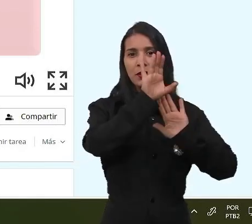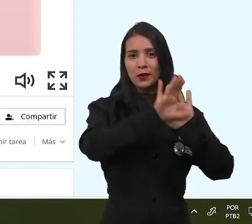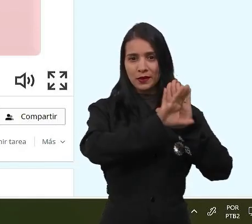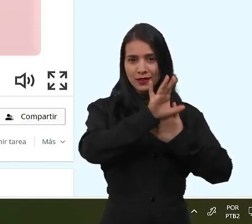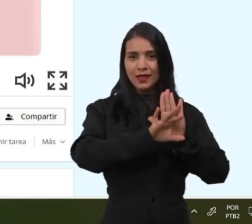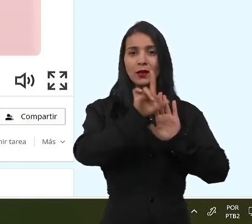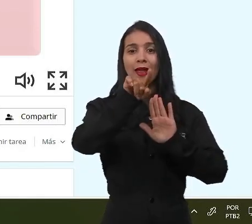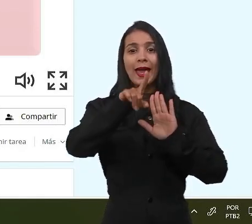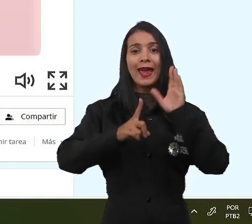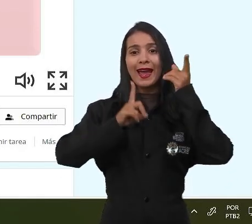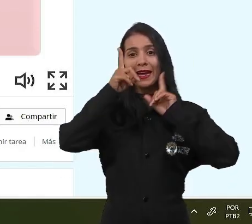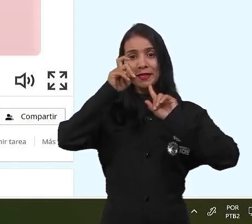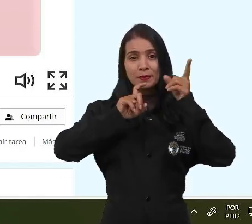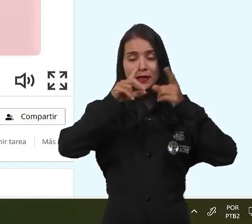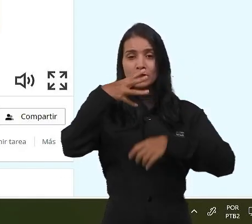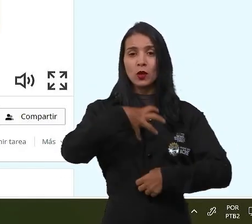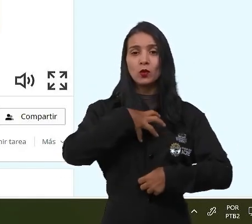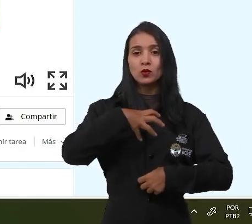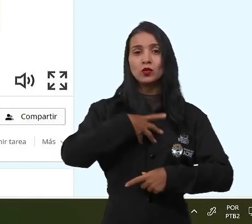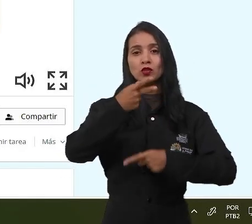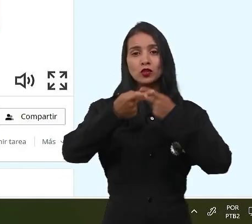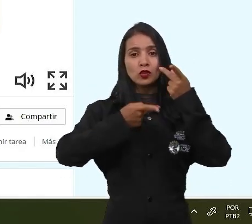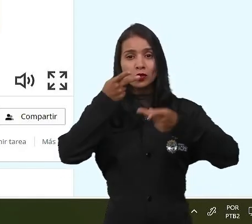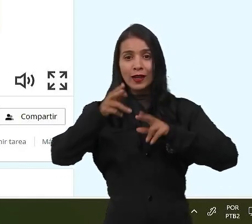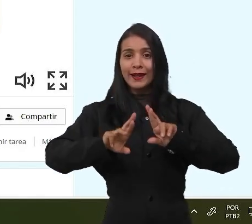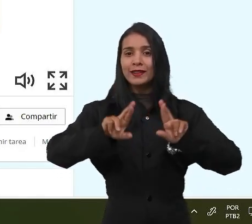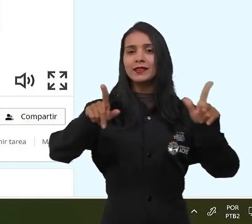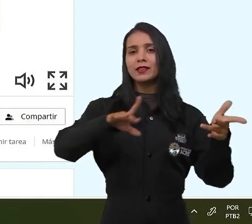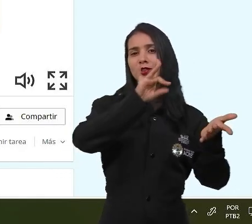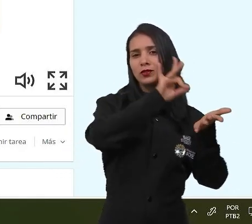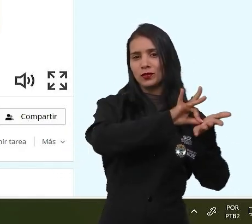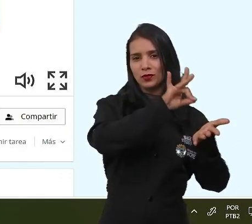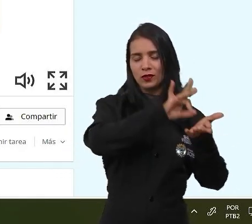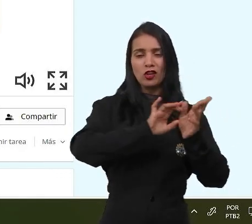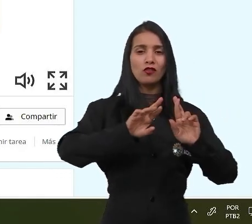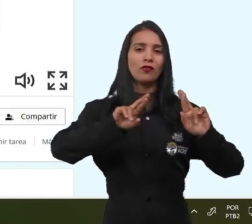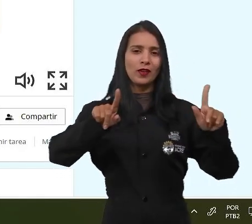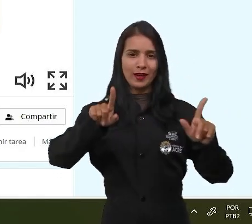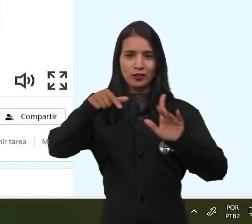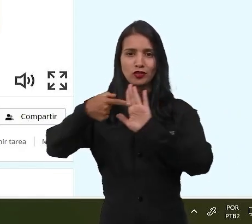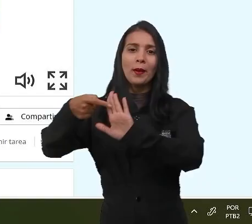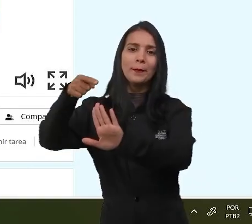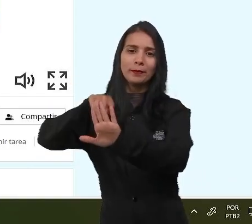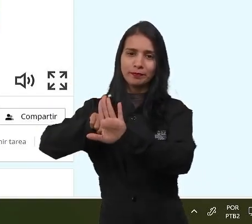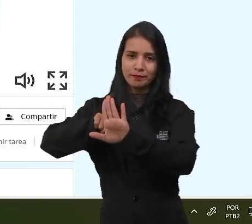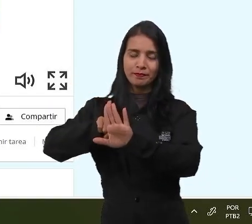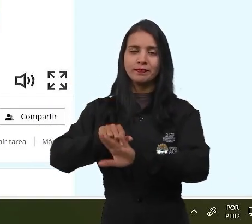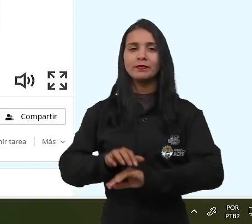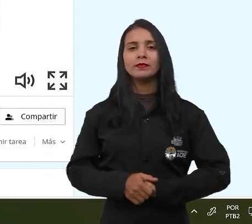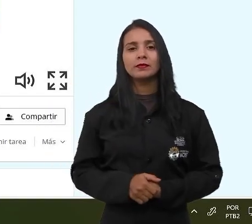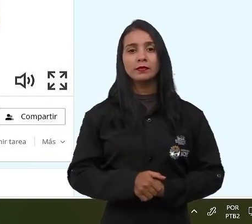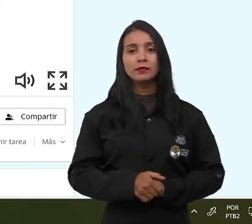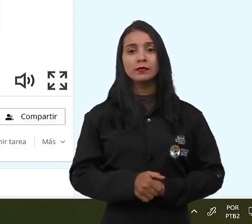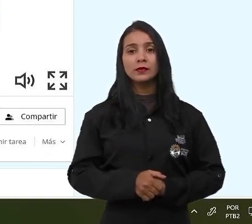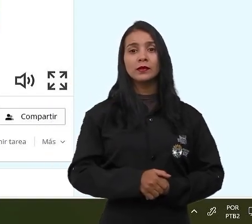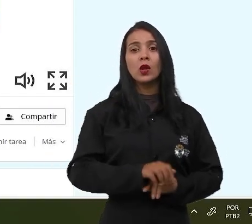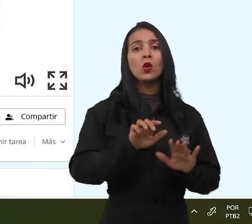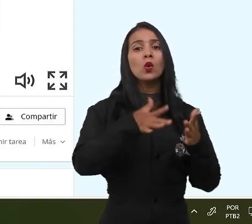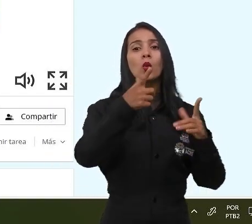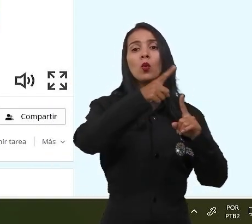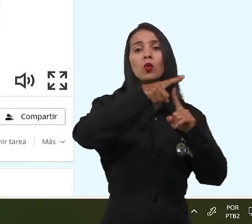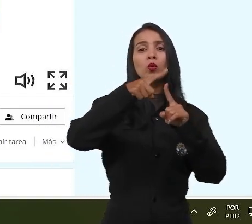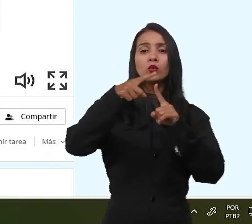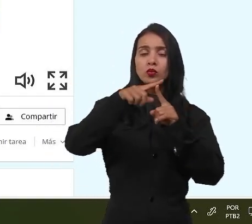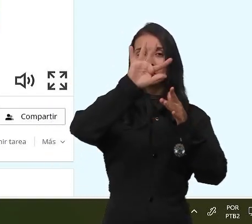que tem um significado diferente do real. Em que tipo de texto se utiliza a